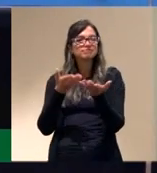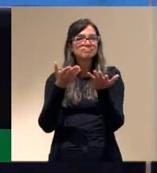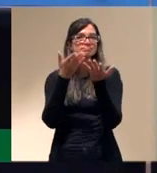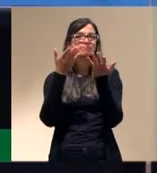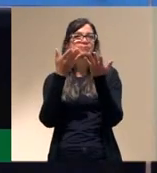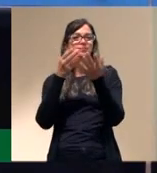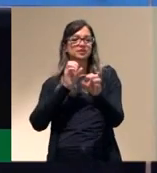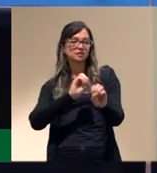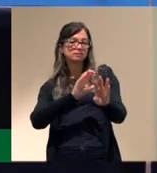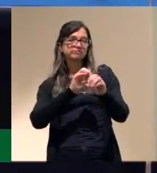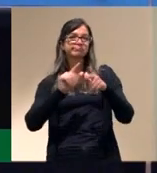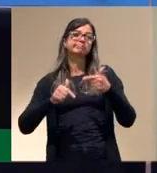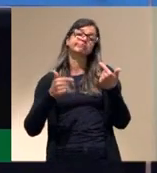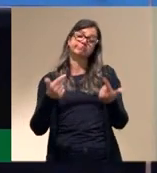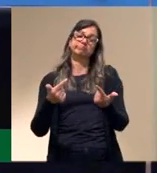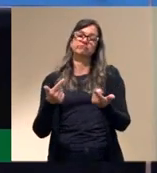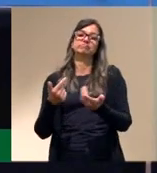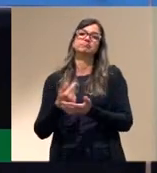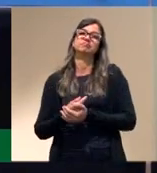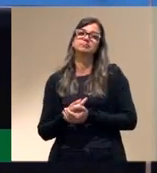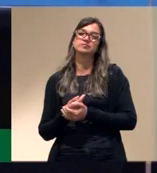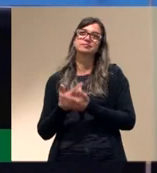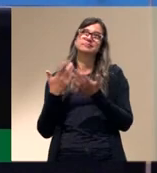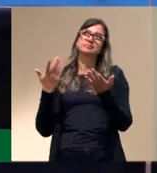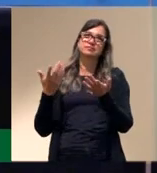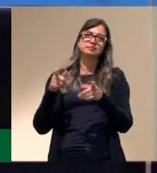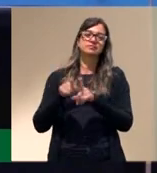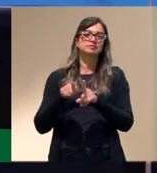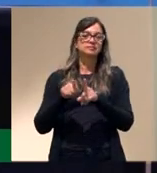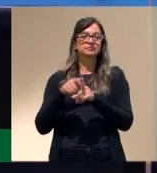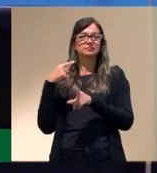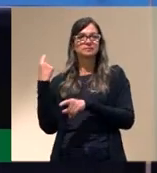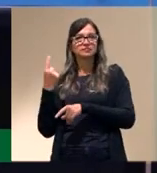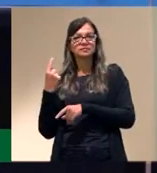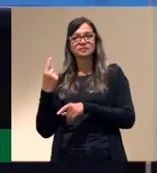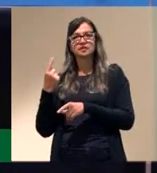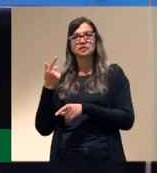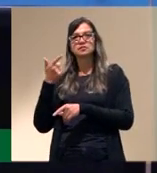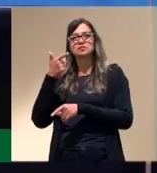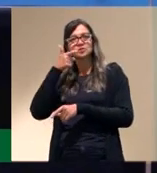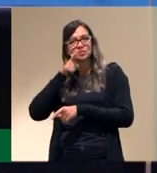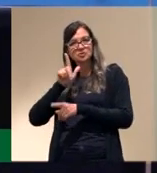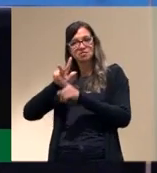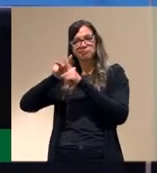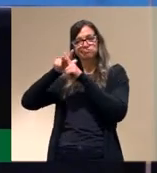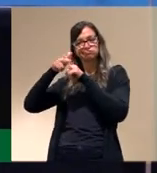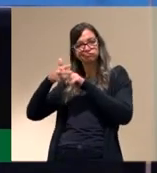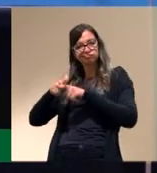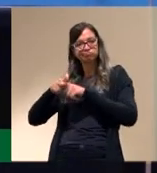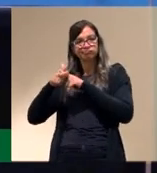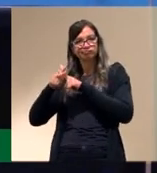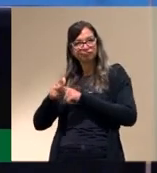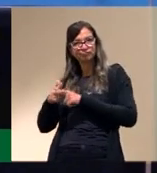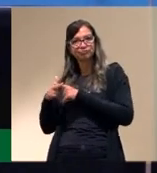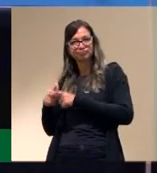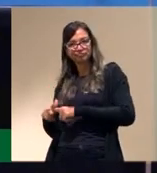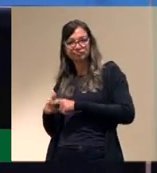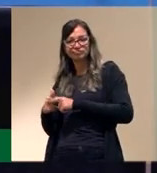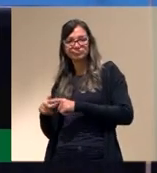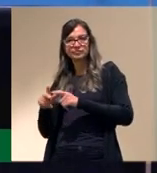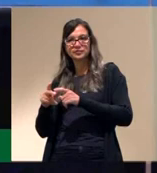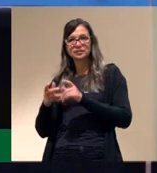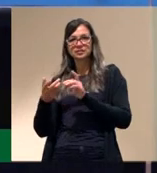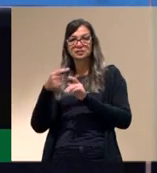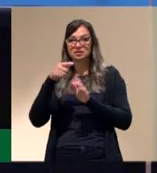educativa, né, onde nós tivemos a oportunidade, inclusive, fomos ajustando e tirando essa ideia